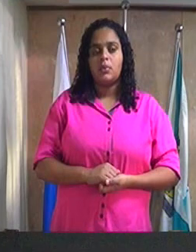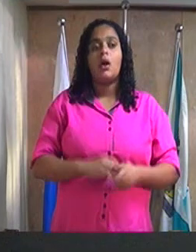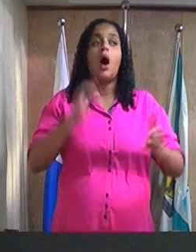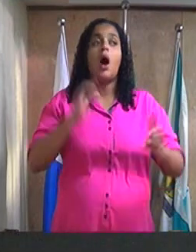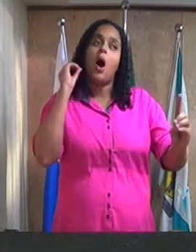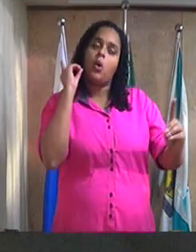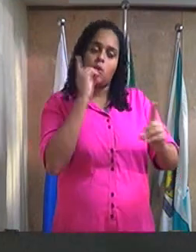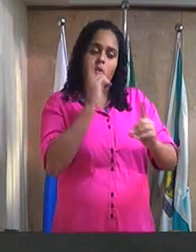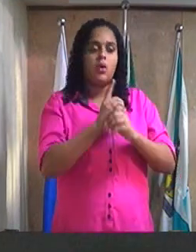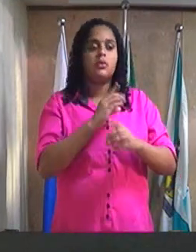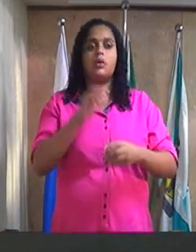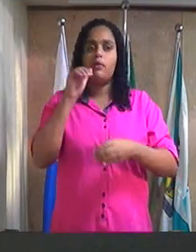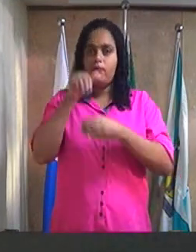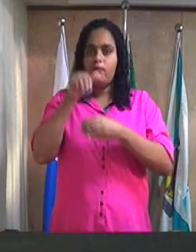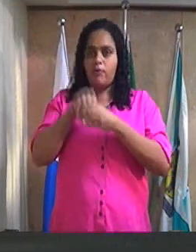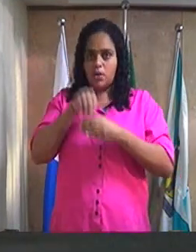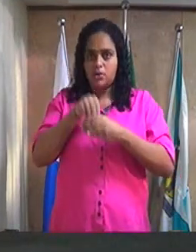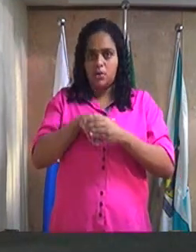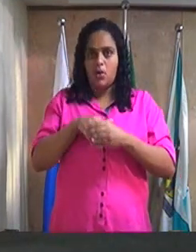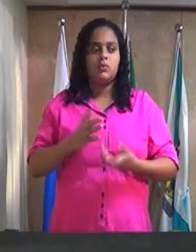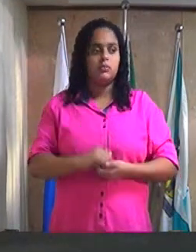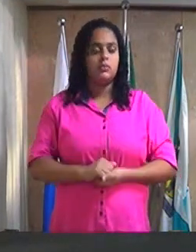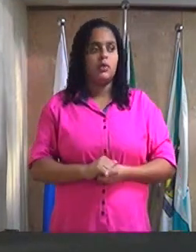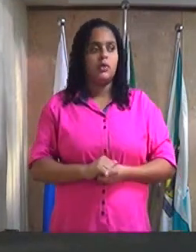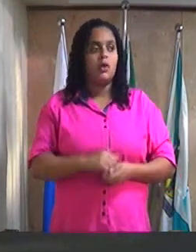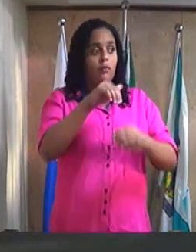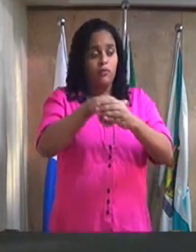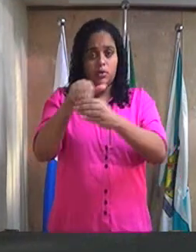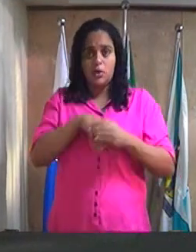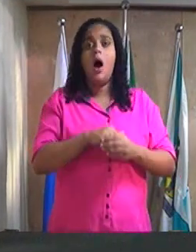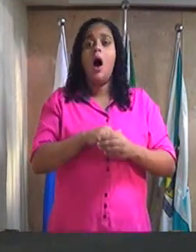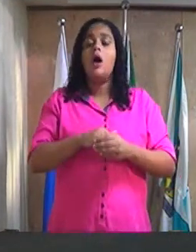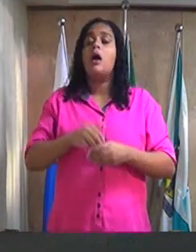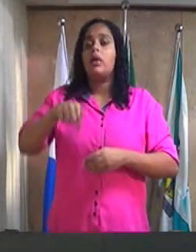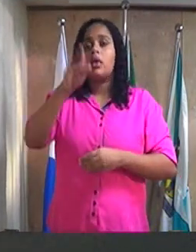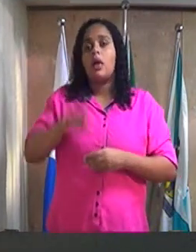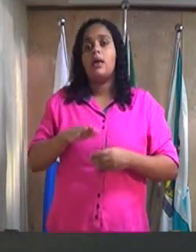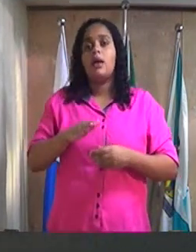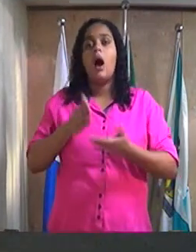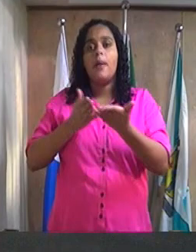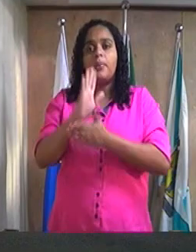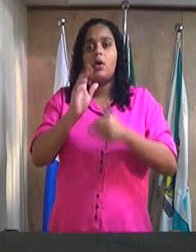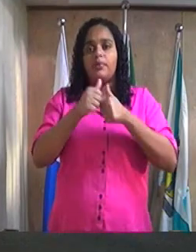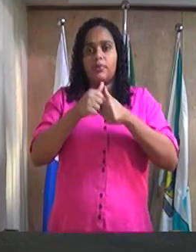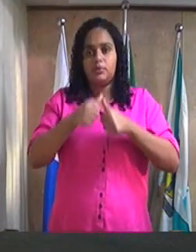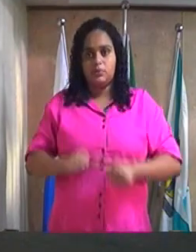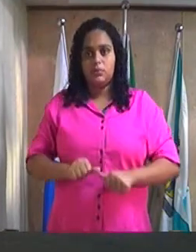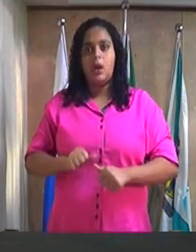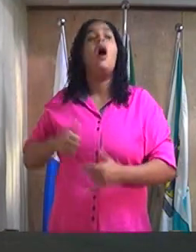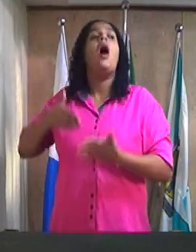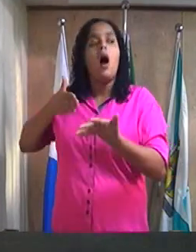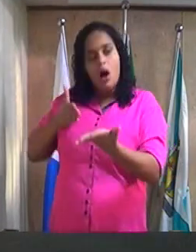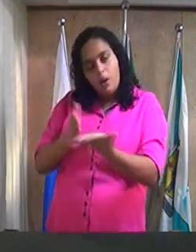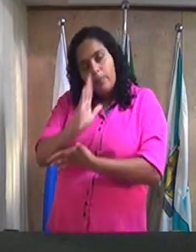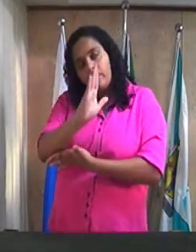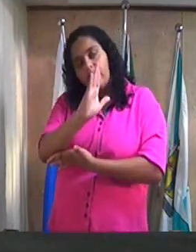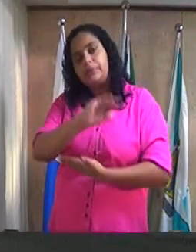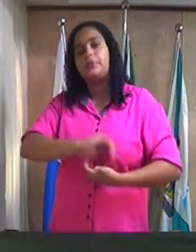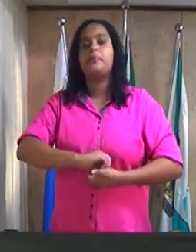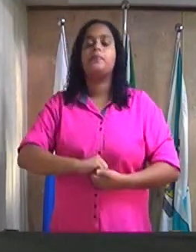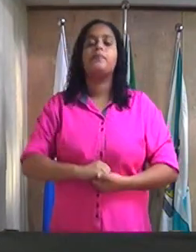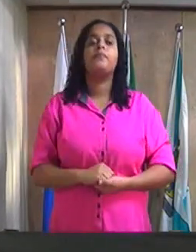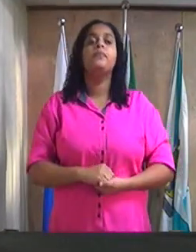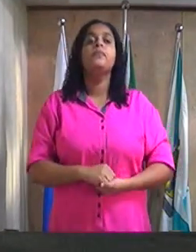encontra-se em votação. Aqueles que aprovam, permaneçam como estão. Aprovado por unanimidade.